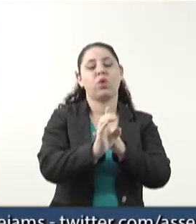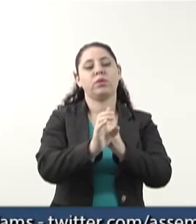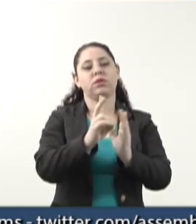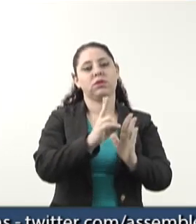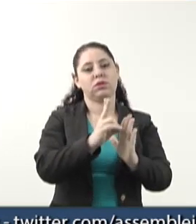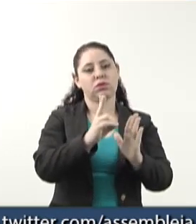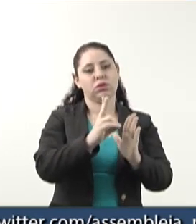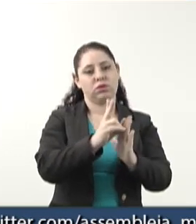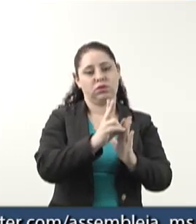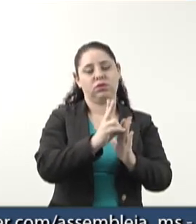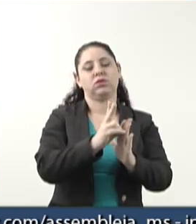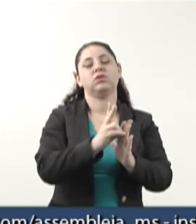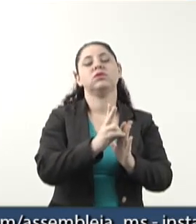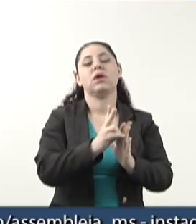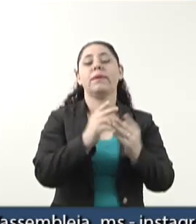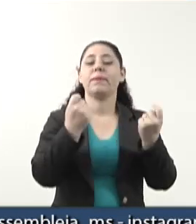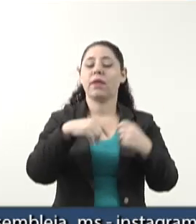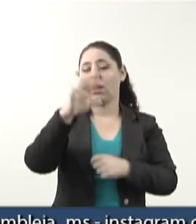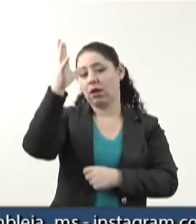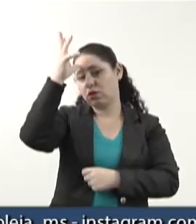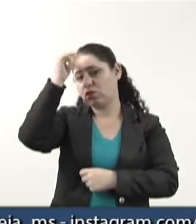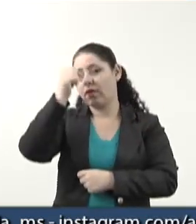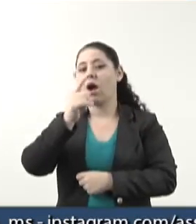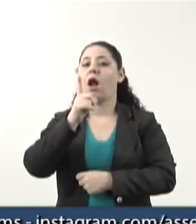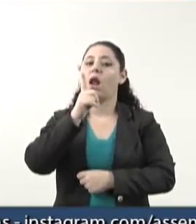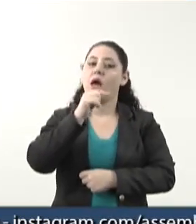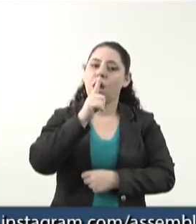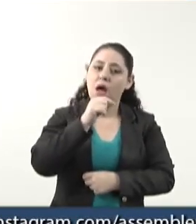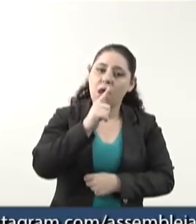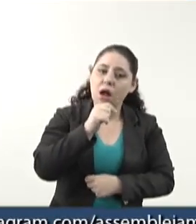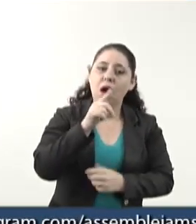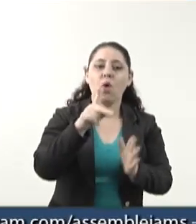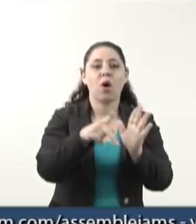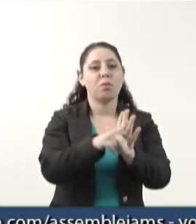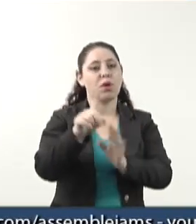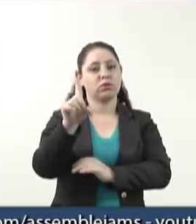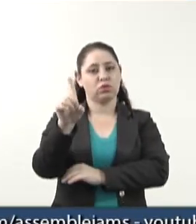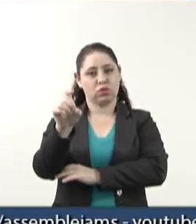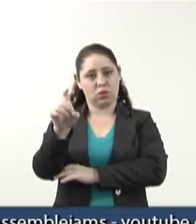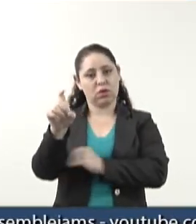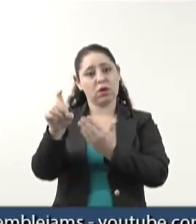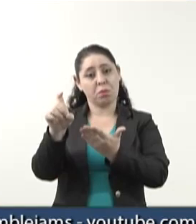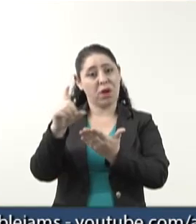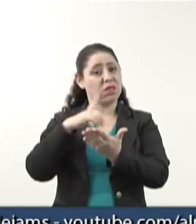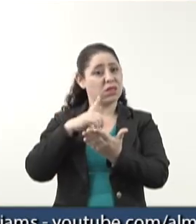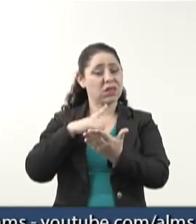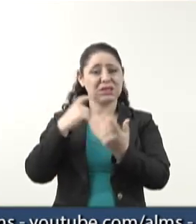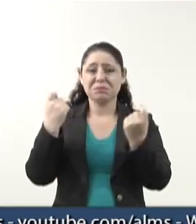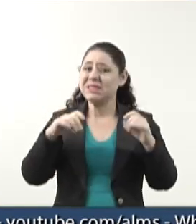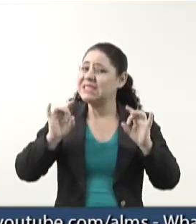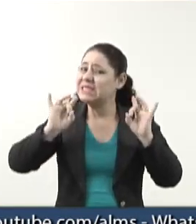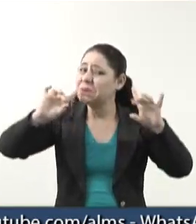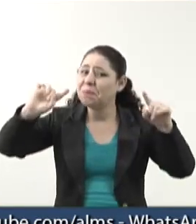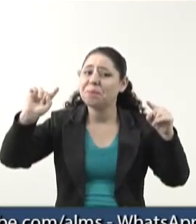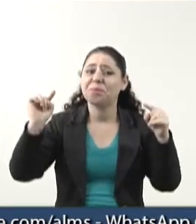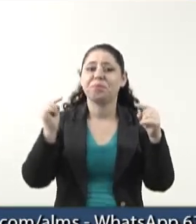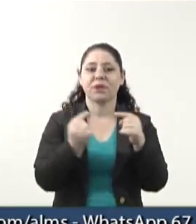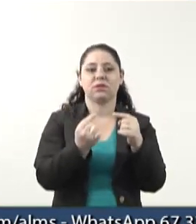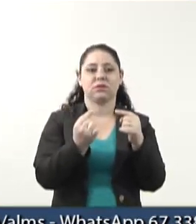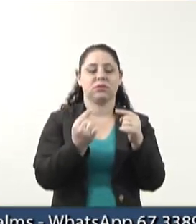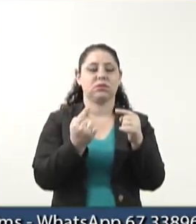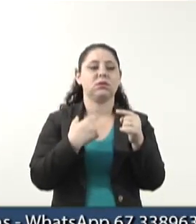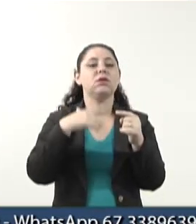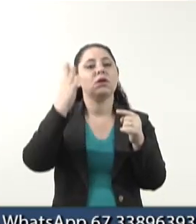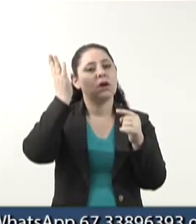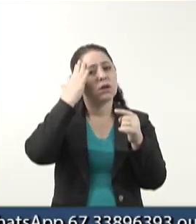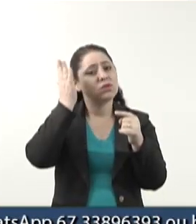estado. Nós precisamos de resolver o problema da água na Reserva de Dourado, porque lá é específico. Eu sei que